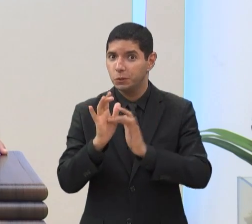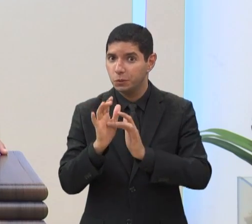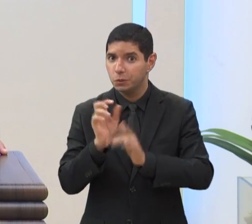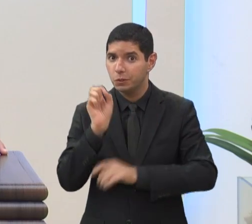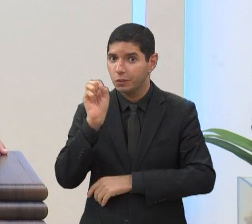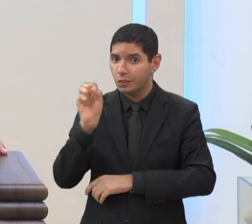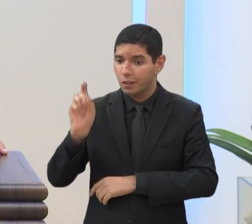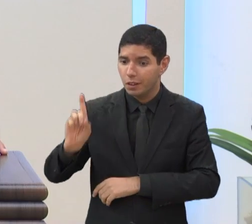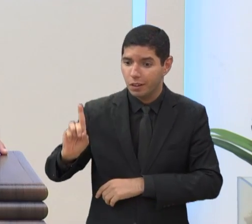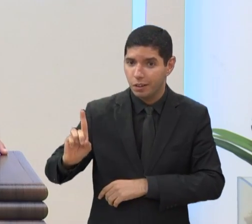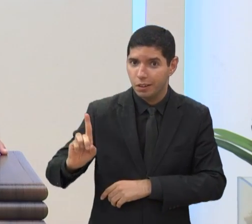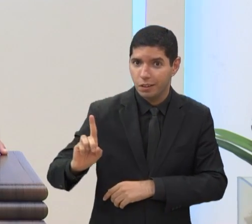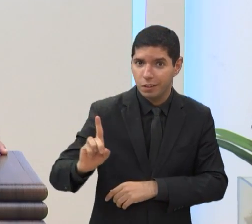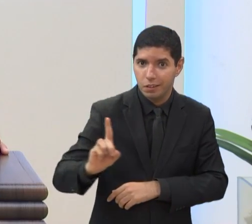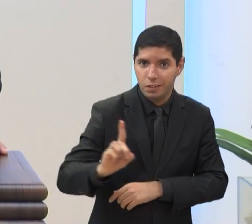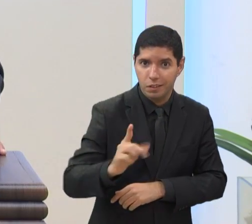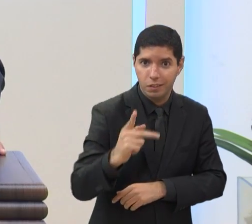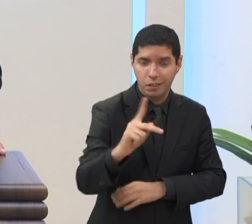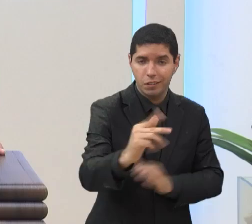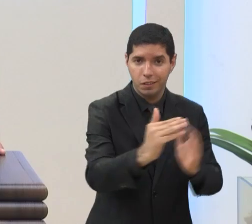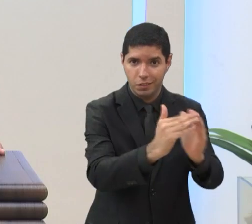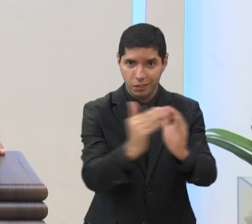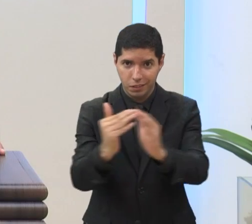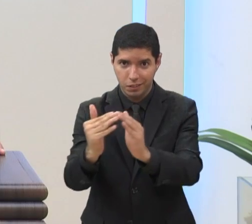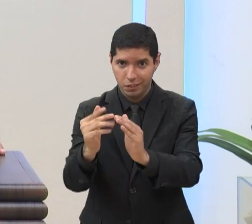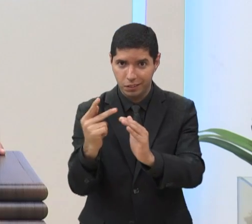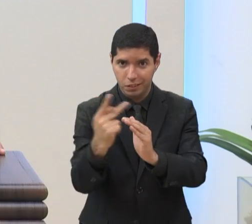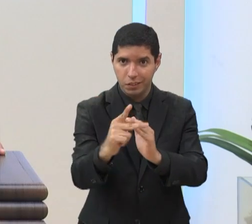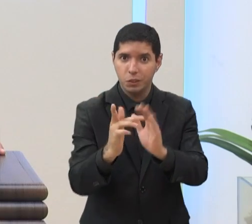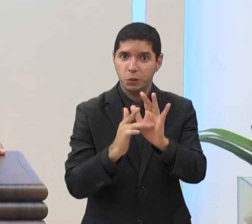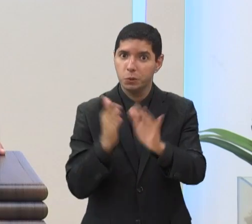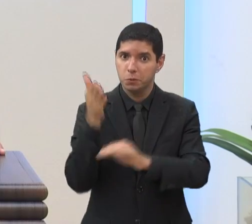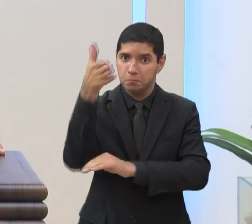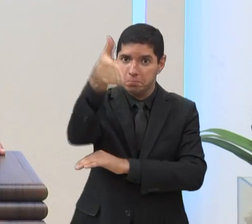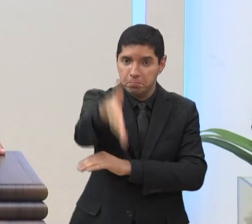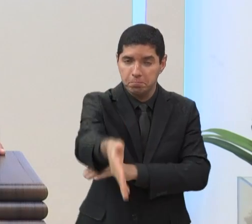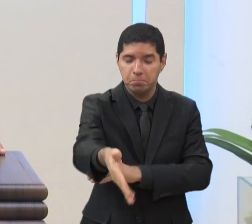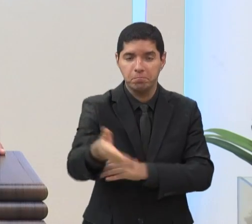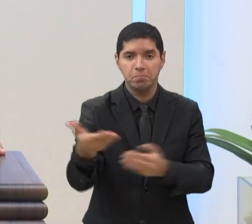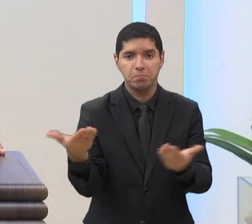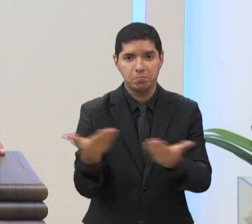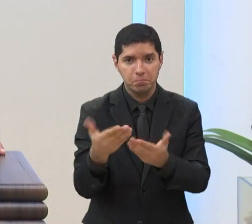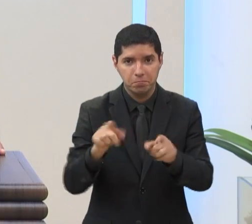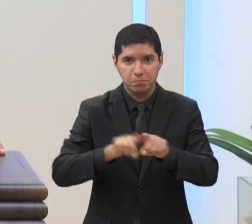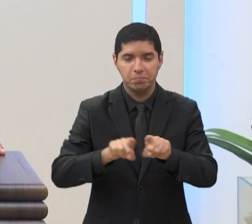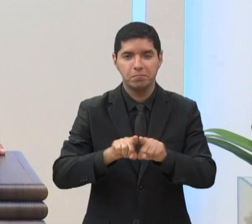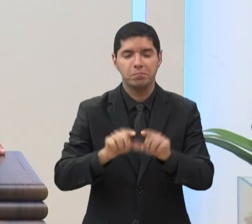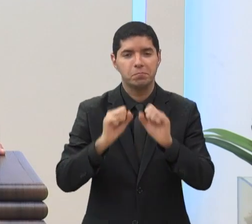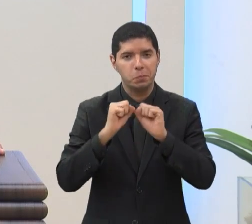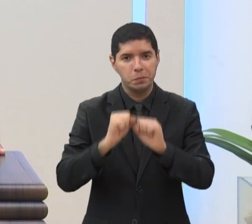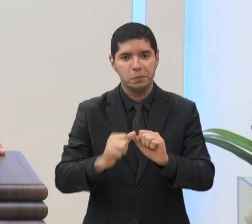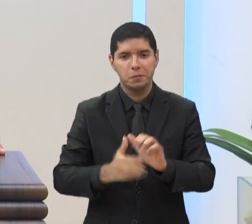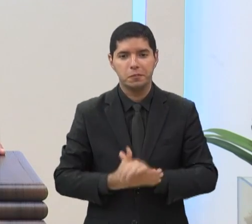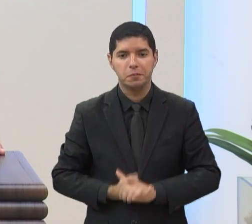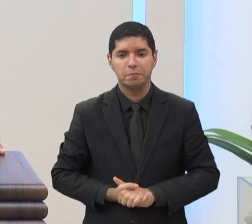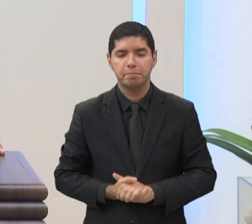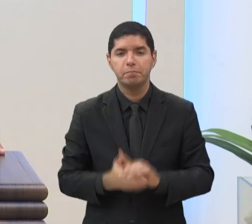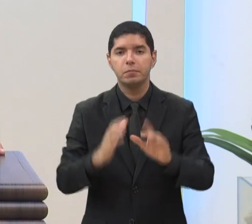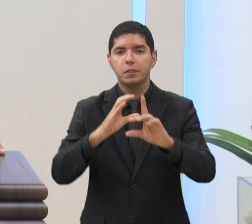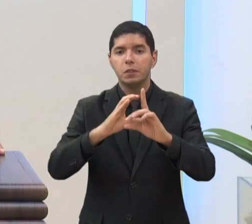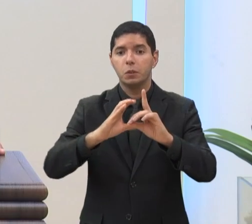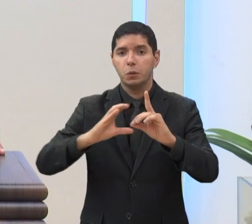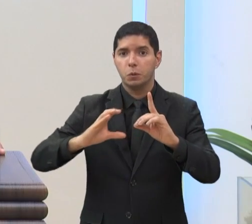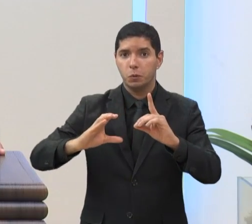está passando aí aonde você está. Glória ao nome do Senhor. Através deste